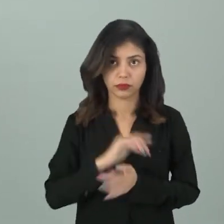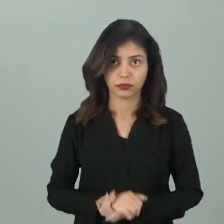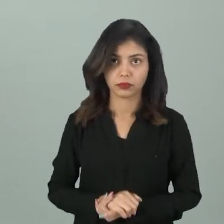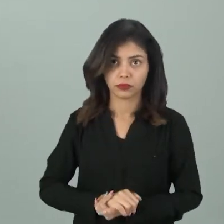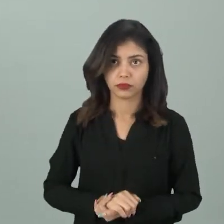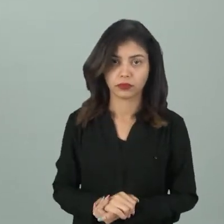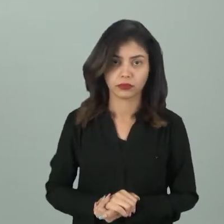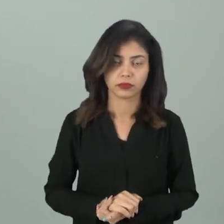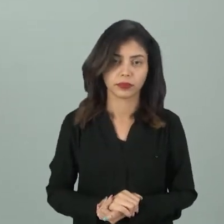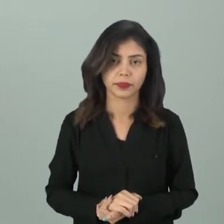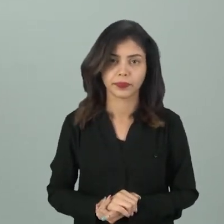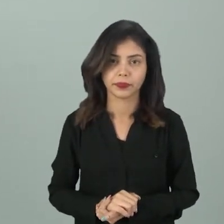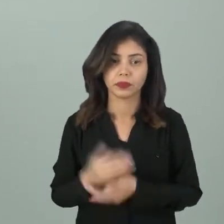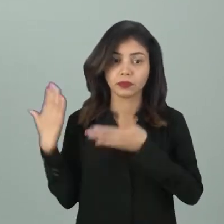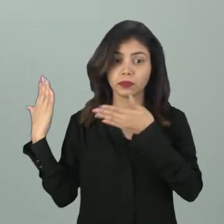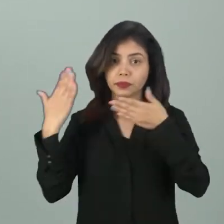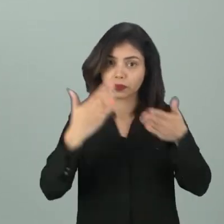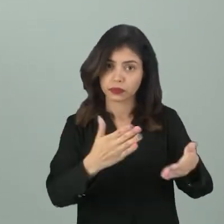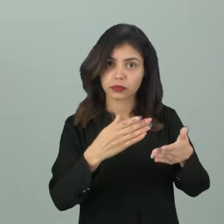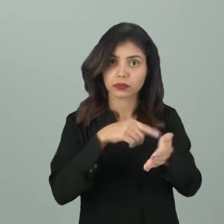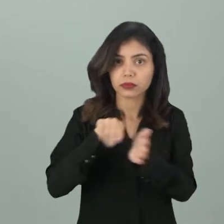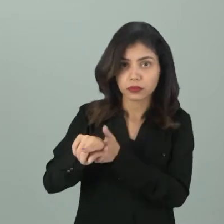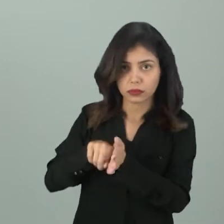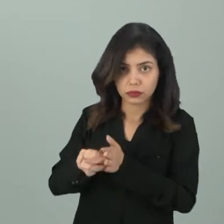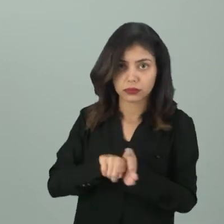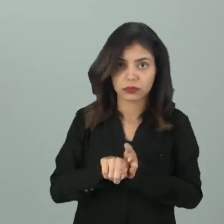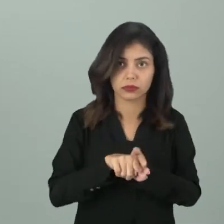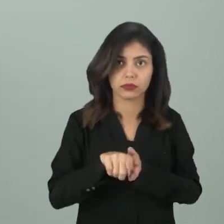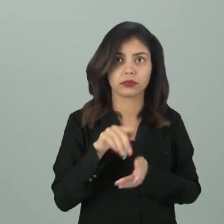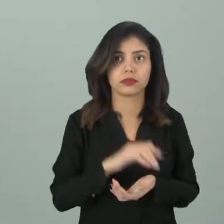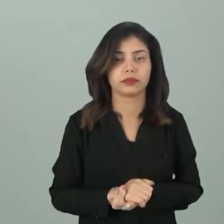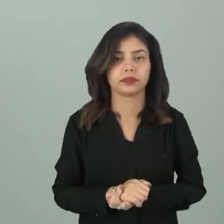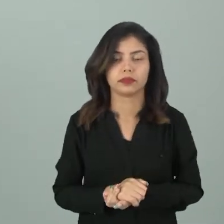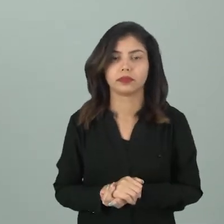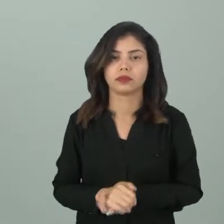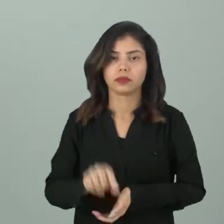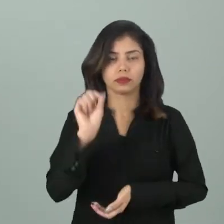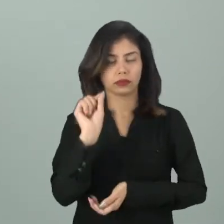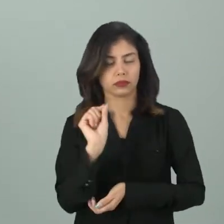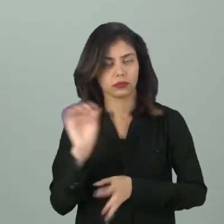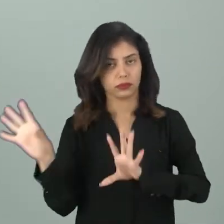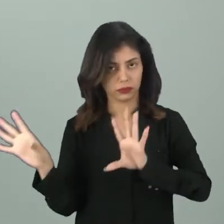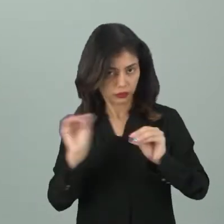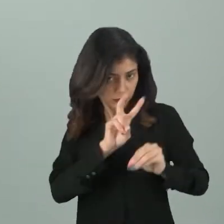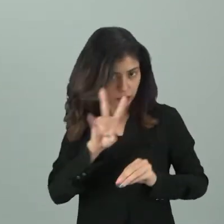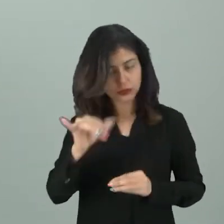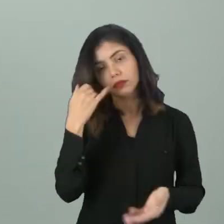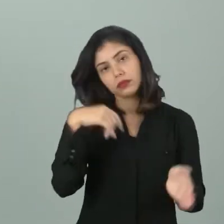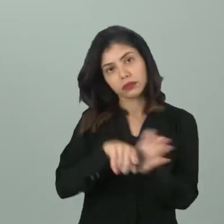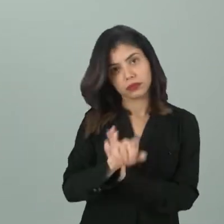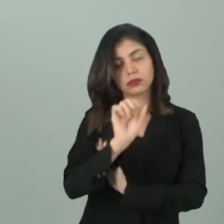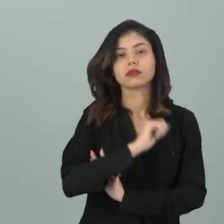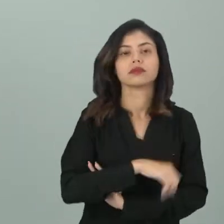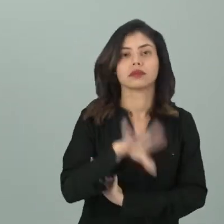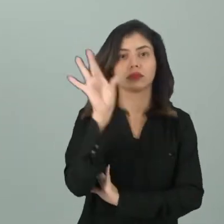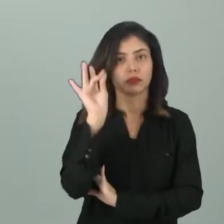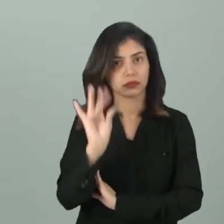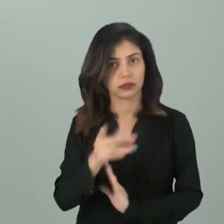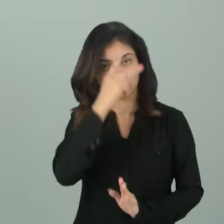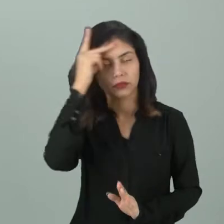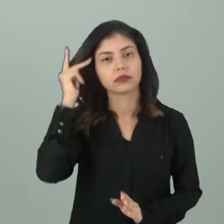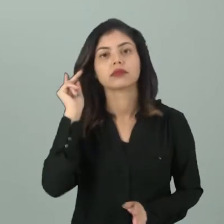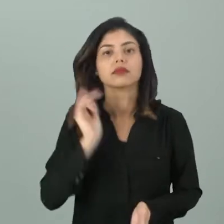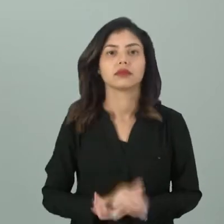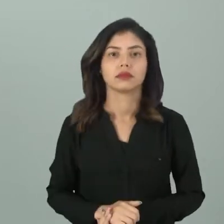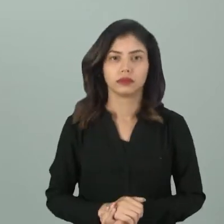ela dê norte à sua pesquisa, né? E o que vai perguntar às pessoas. Ou